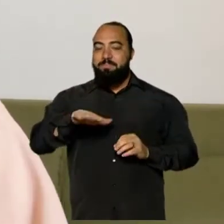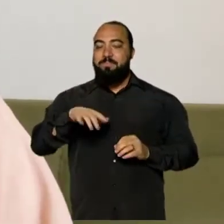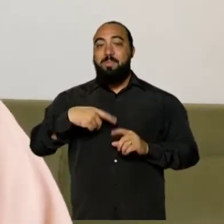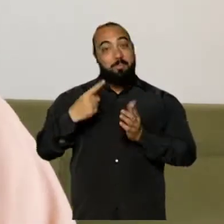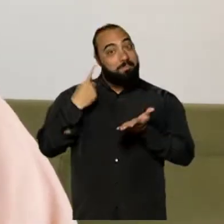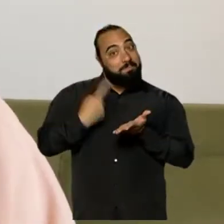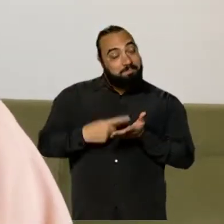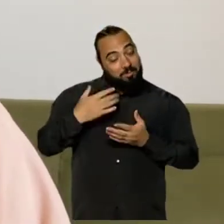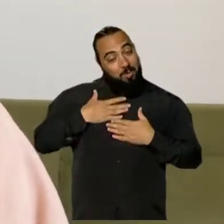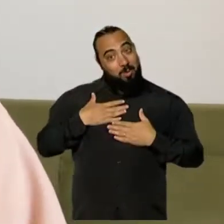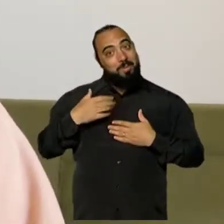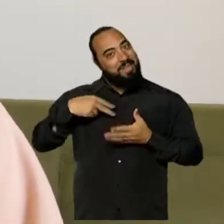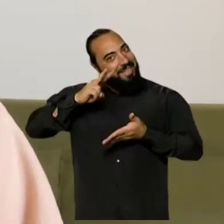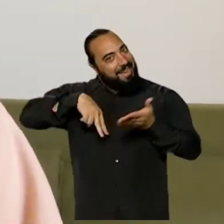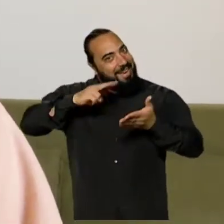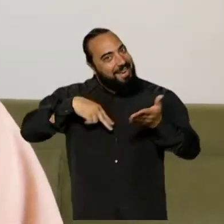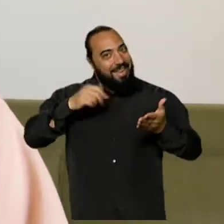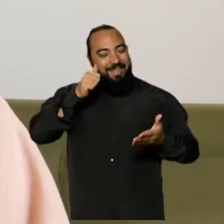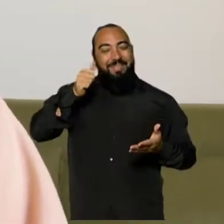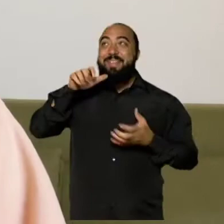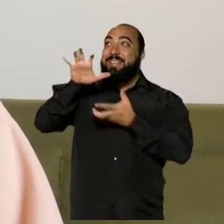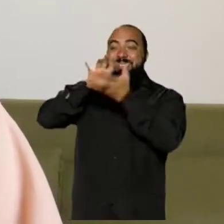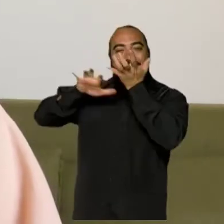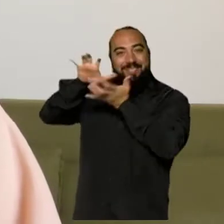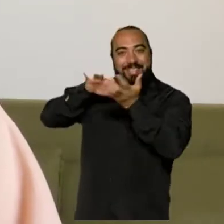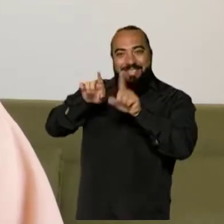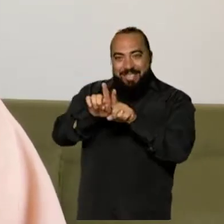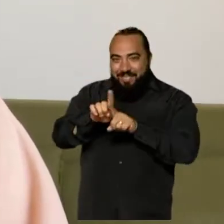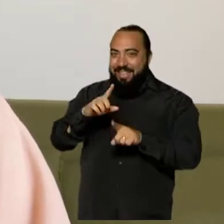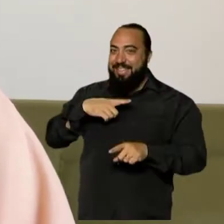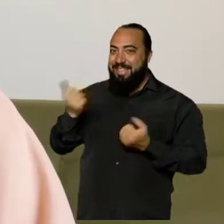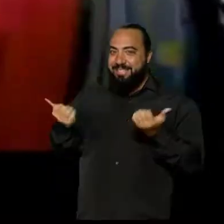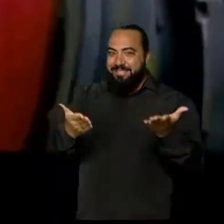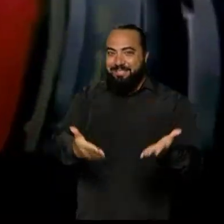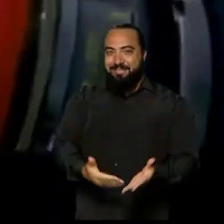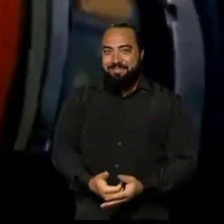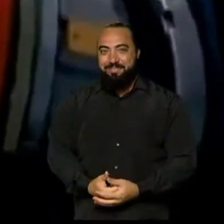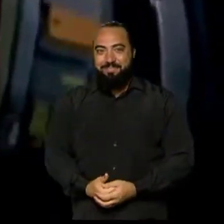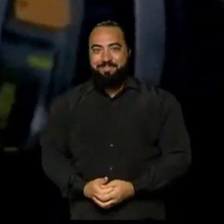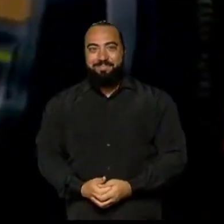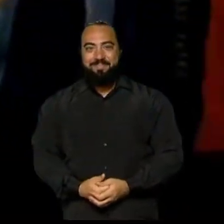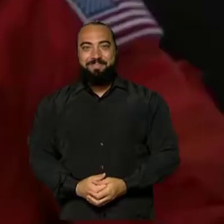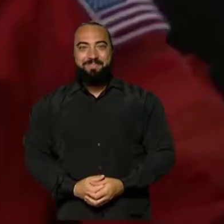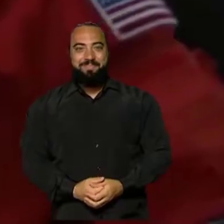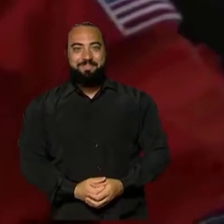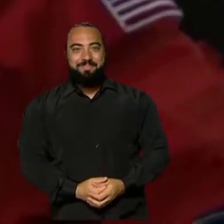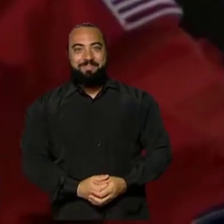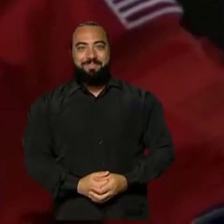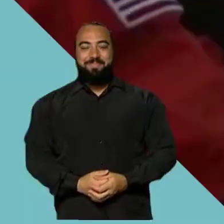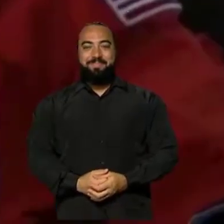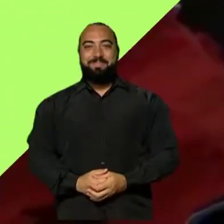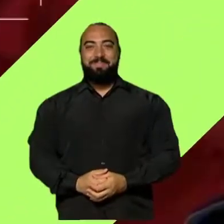comigo e leiam os livros do Girls in Space, que estão aí disponíveis para vocês.